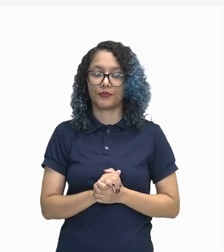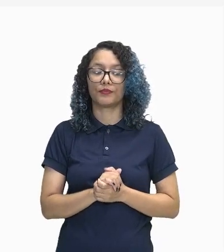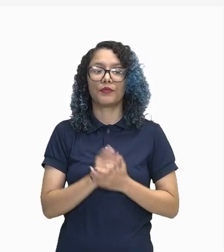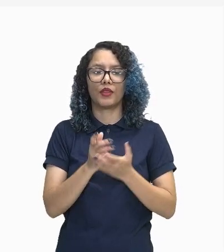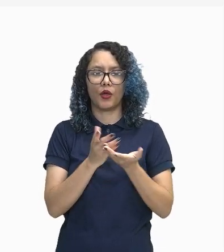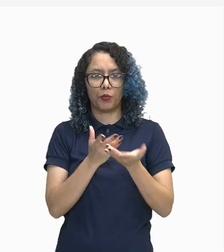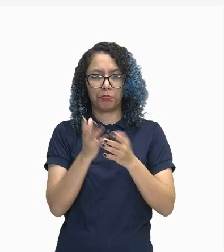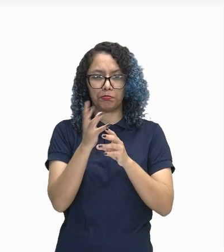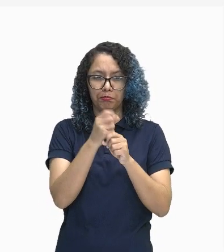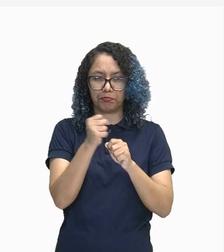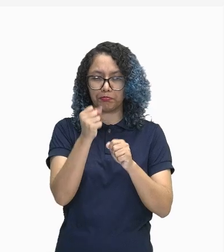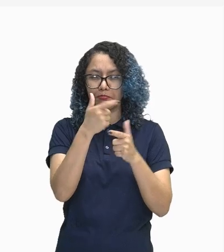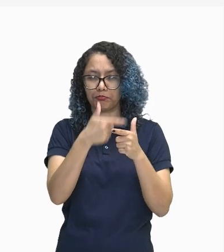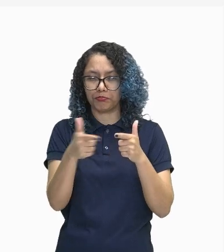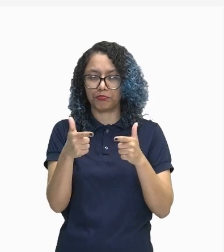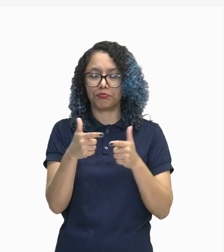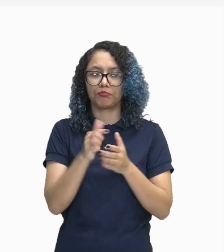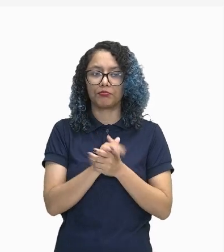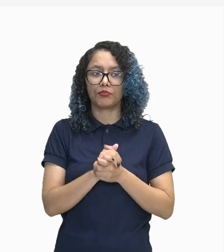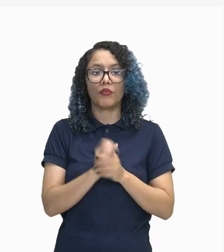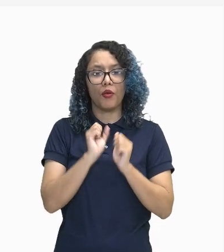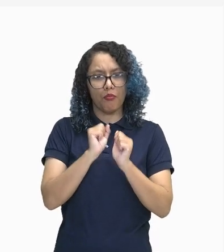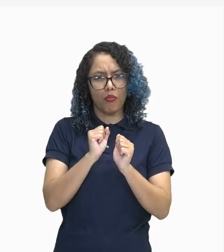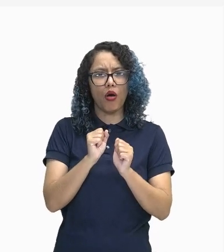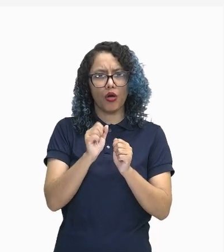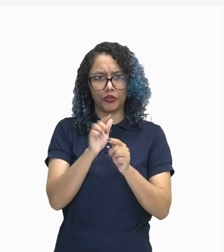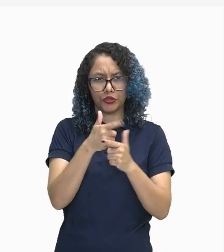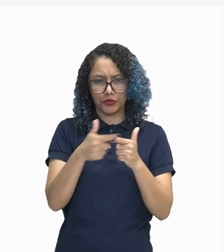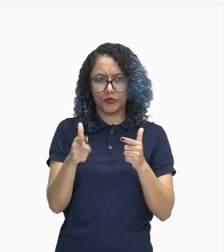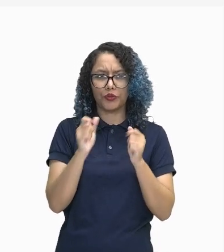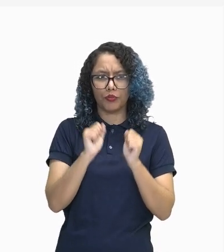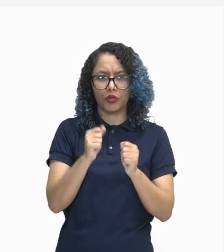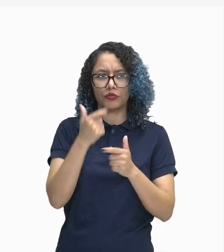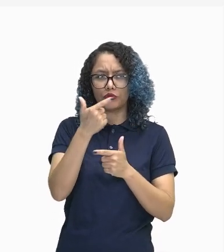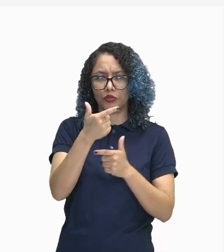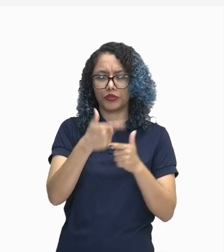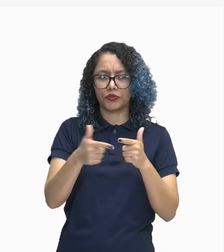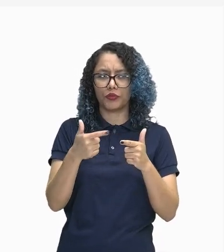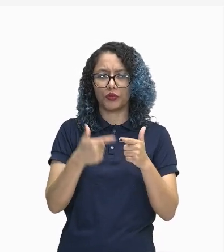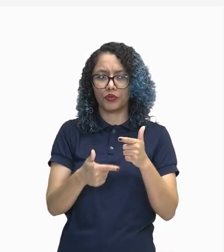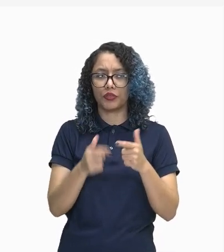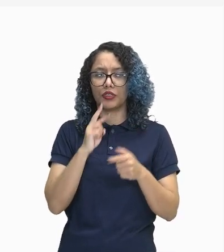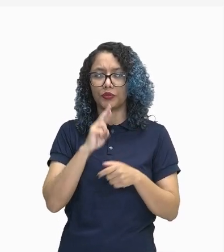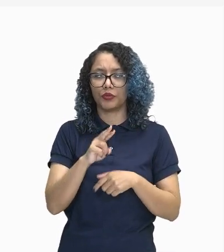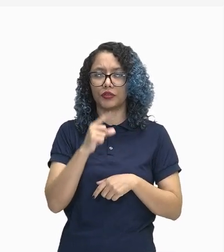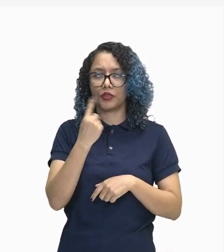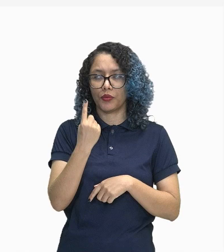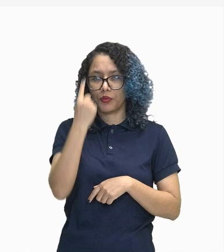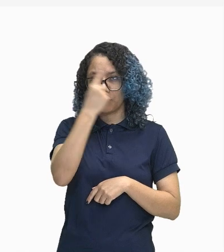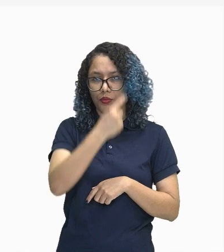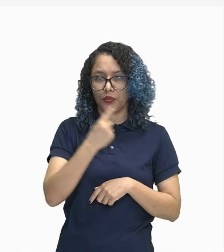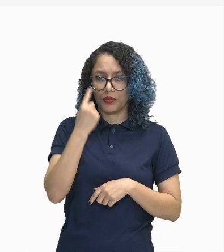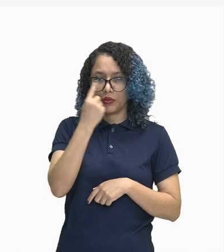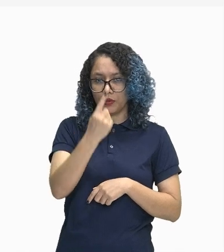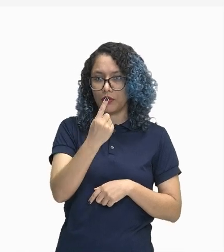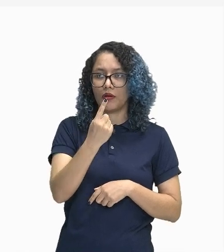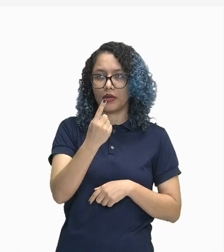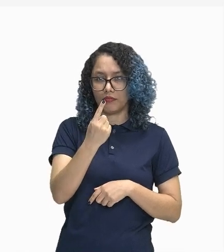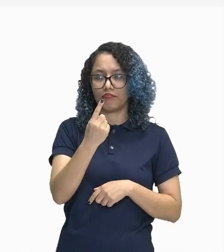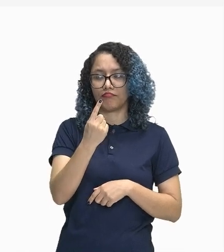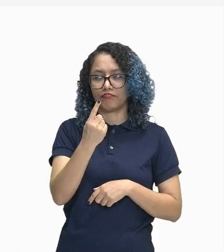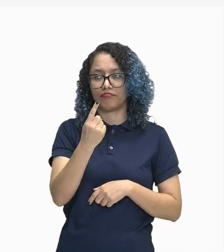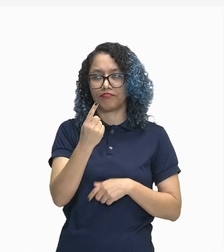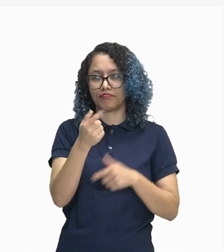divisão, nós vamos ter, pode simplificar isso com isso, 2 com 2 ficaria 1 hora para 100, né? Para